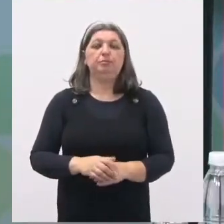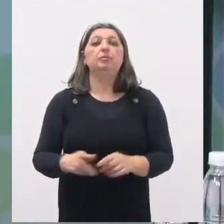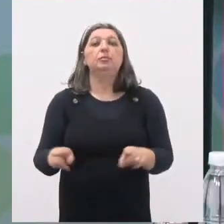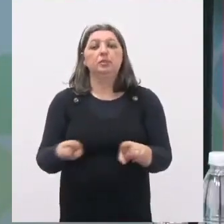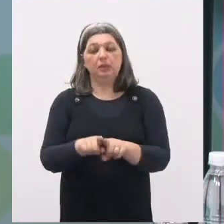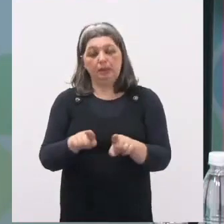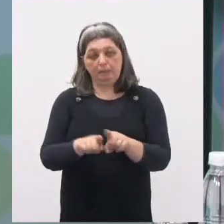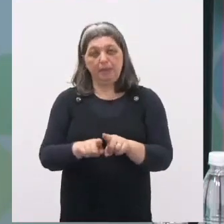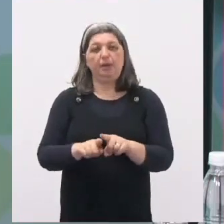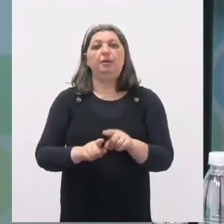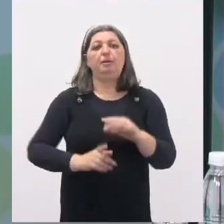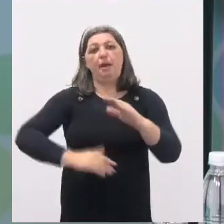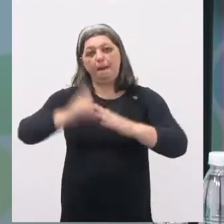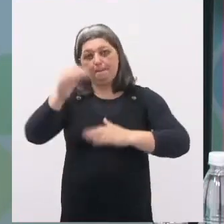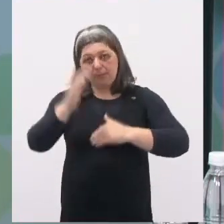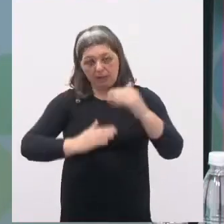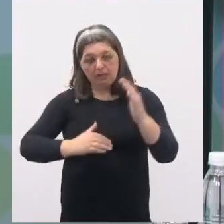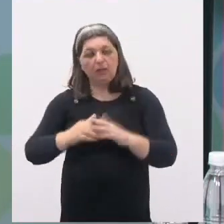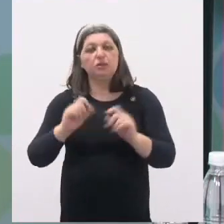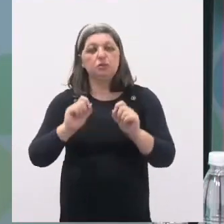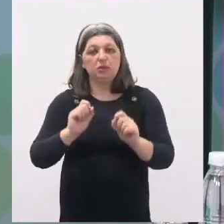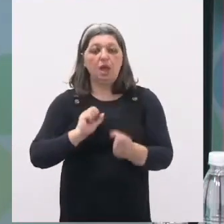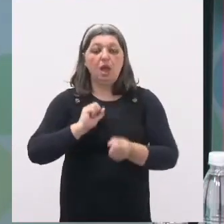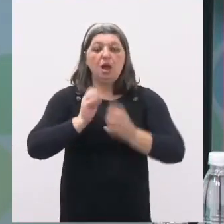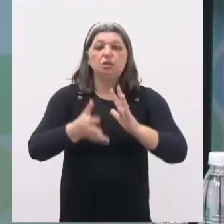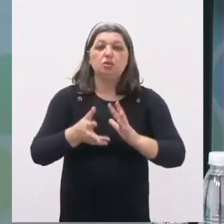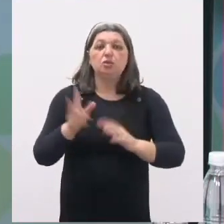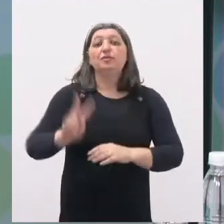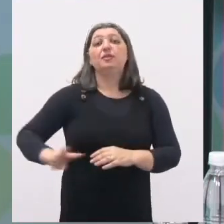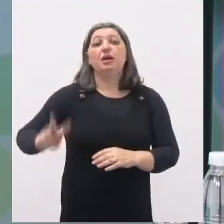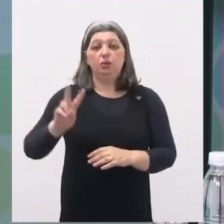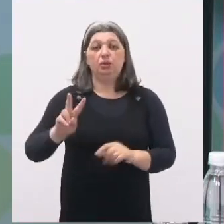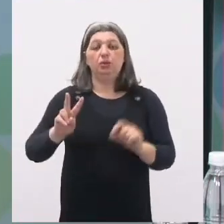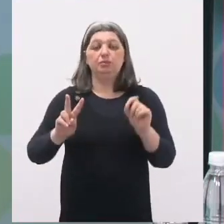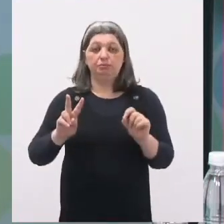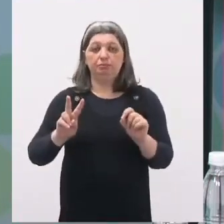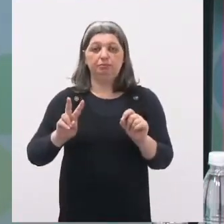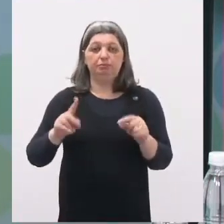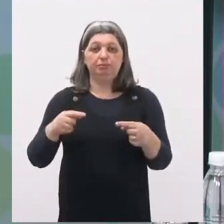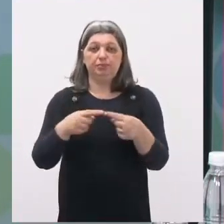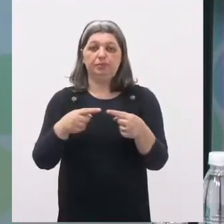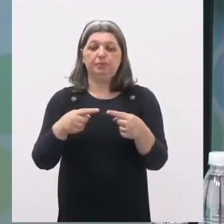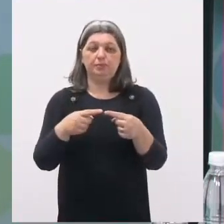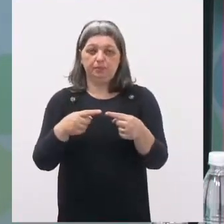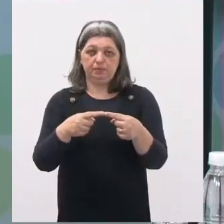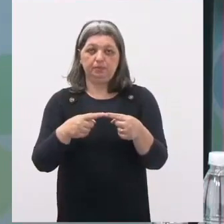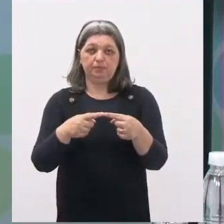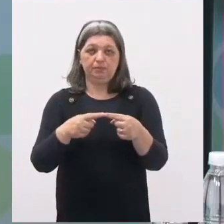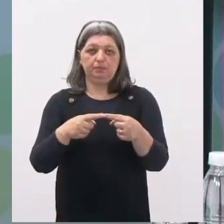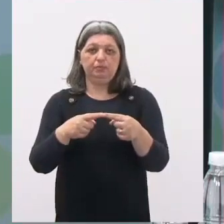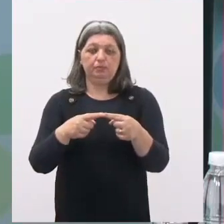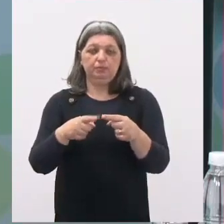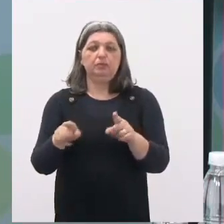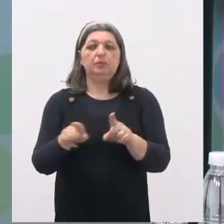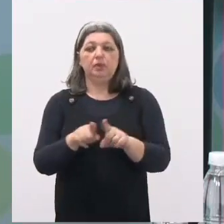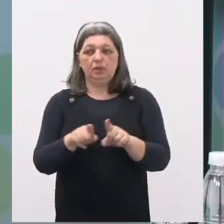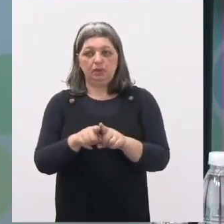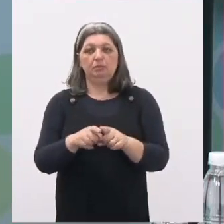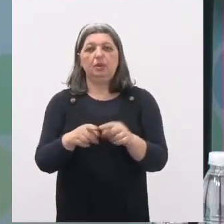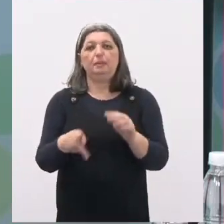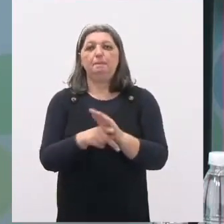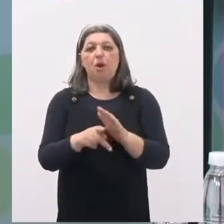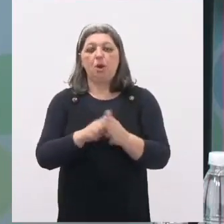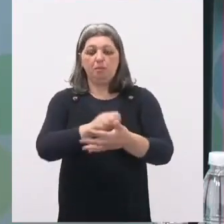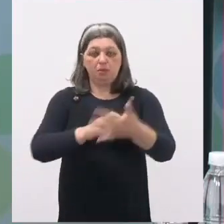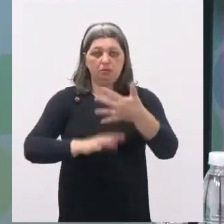os valores, né, que estão também relacionados aí com a intencionalidade prevista no nosso currículo,